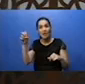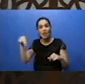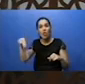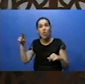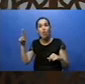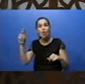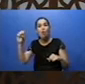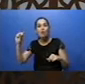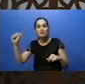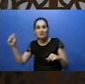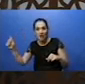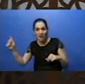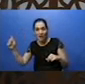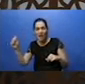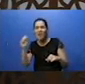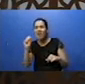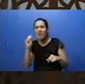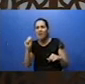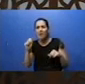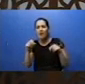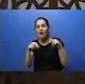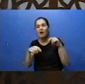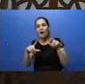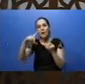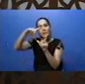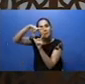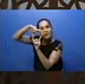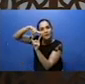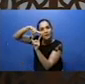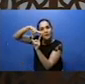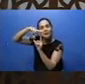E os outros lados chamam catetos.